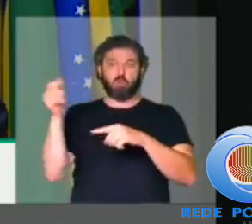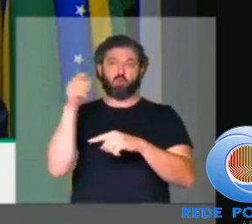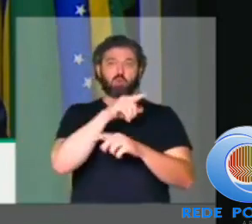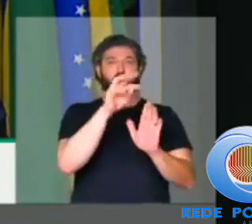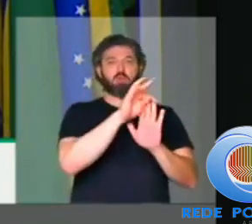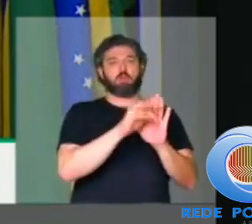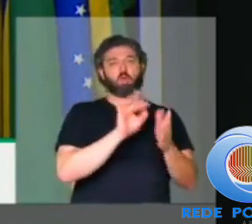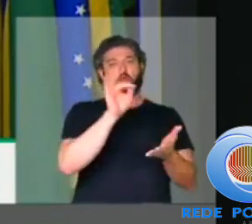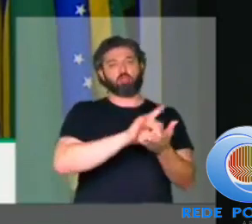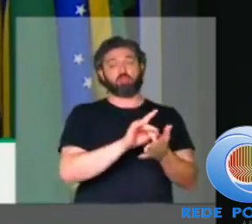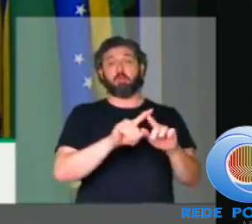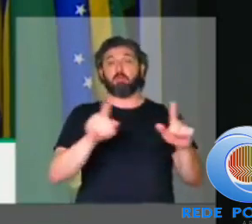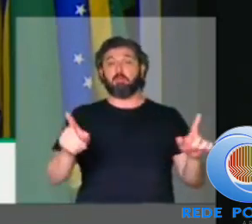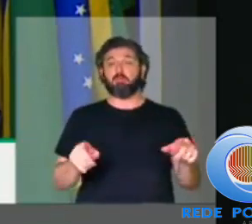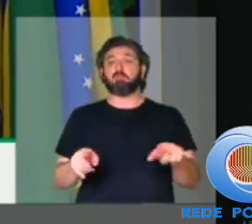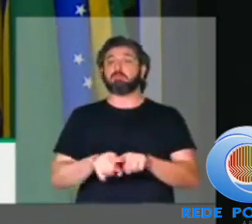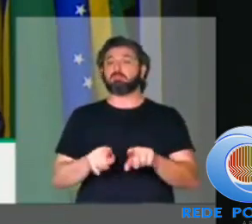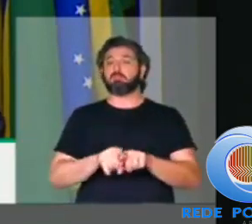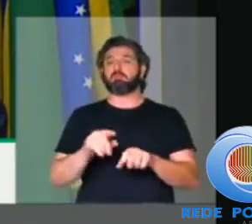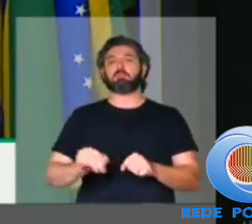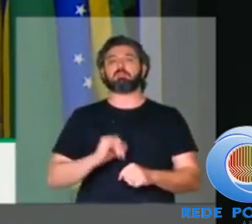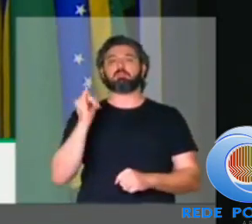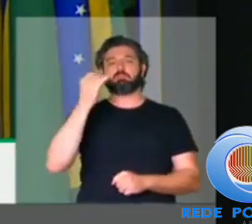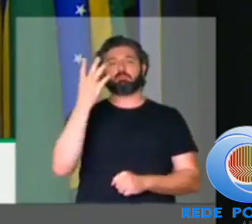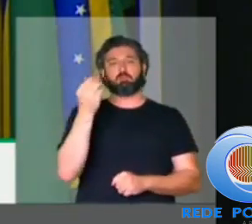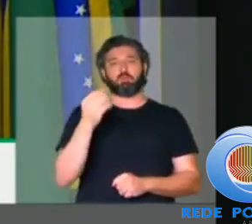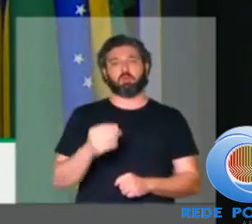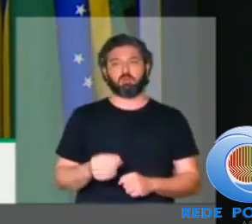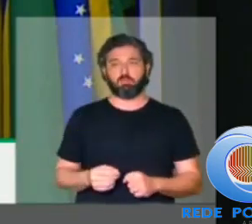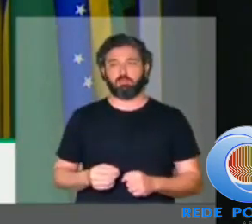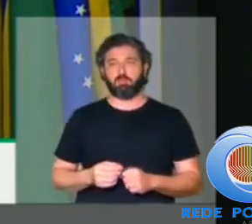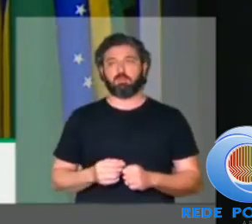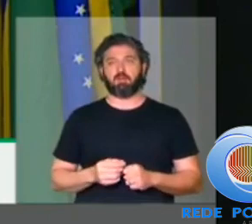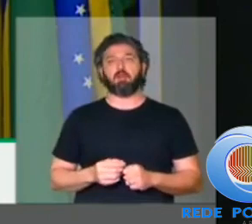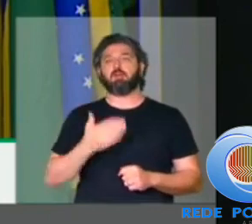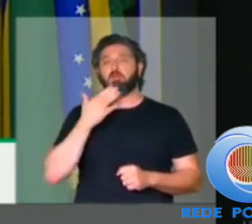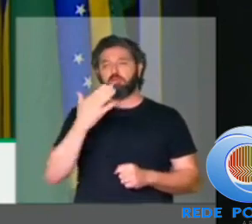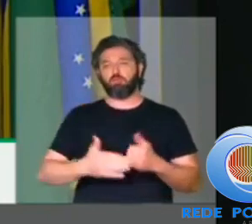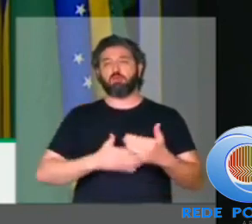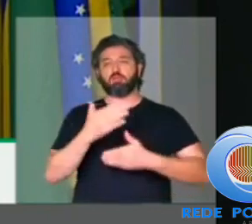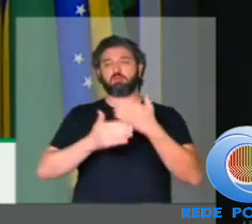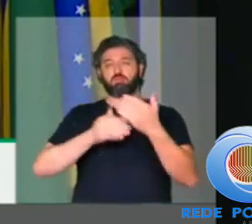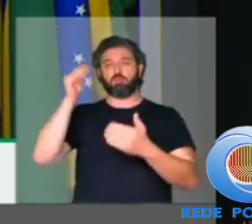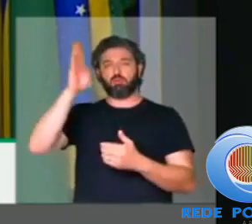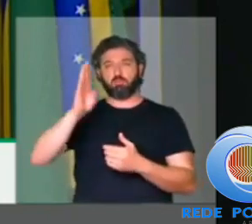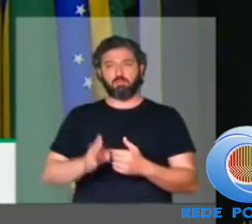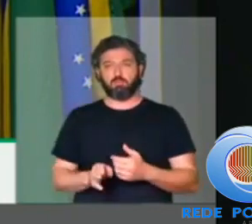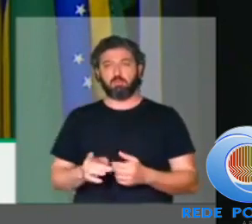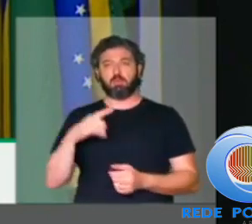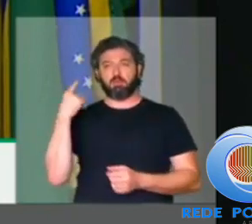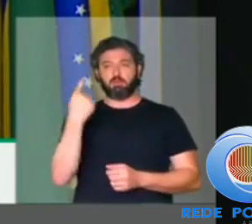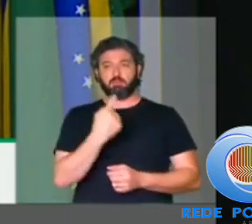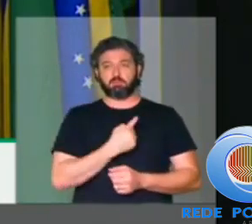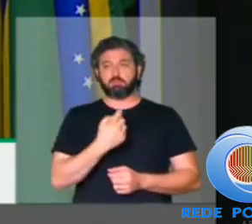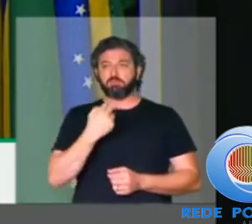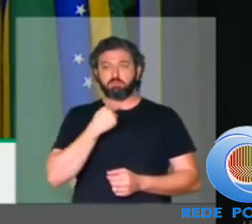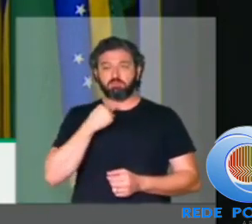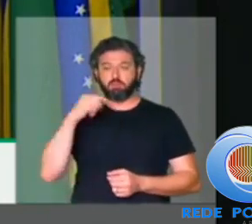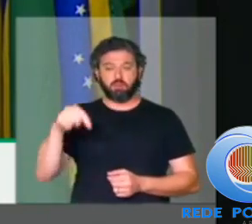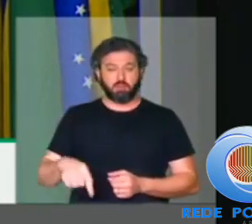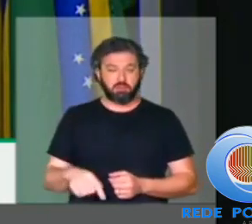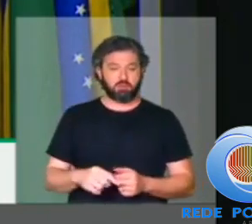texto original, mas que traz uma importância de alto relevo para o desenvolvimento do país. Nós não podemos